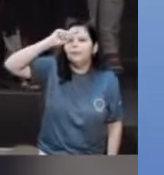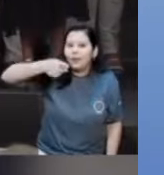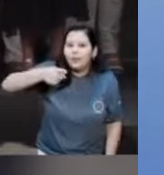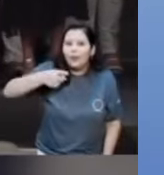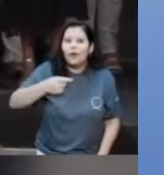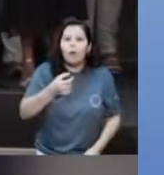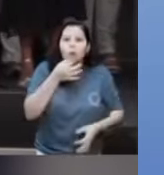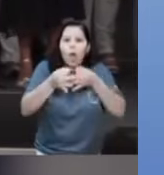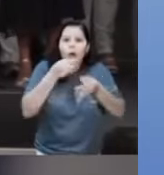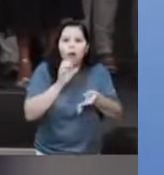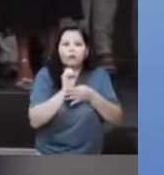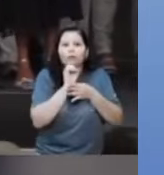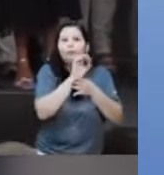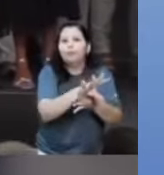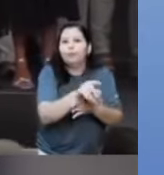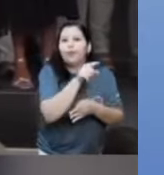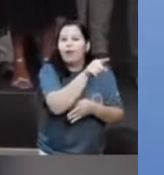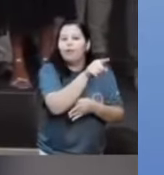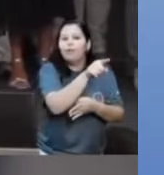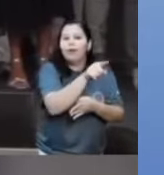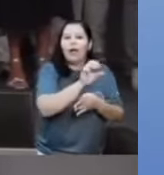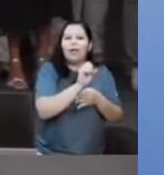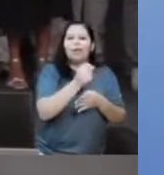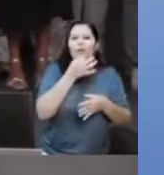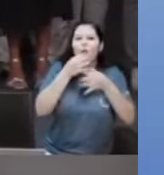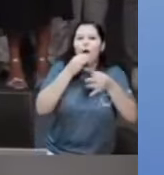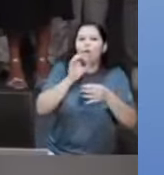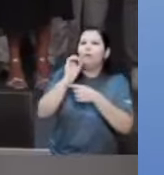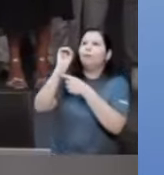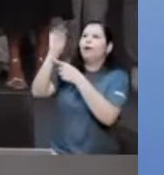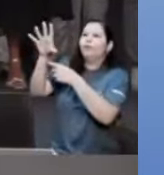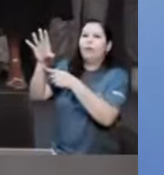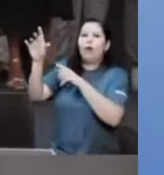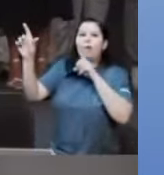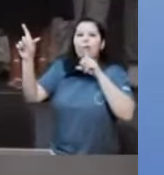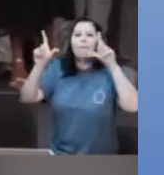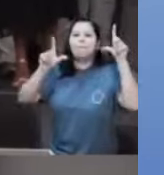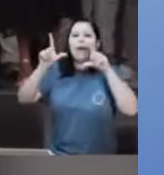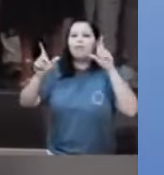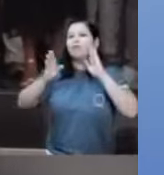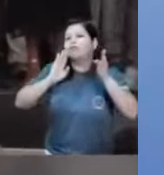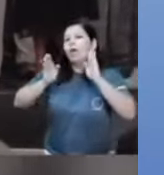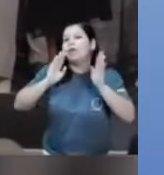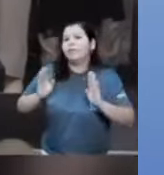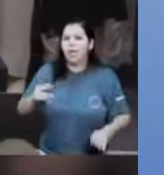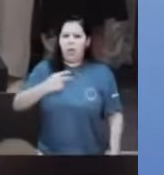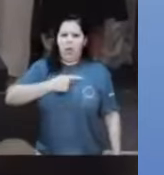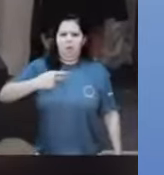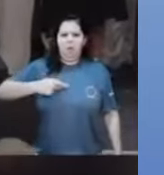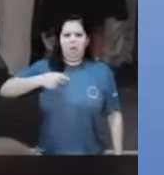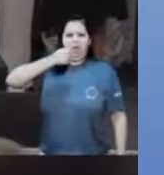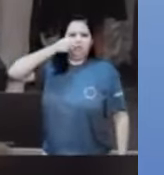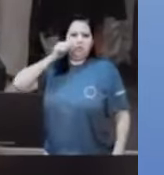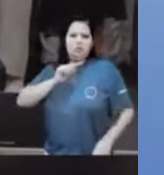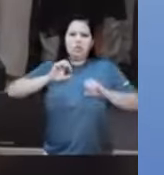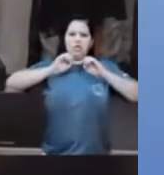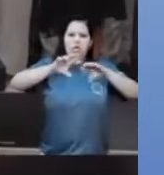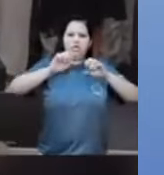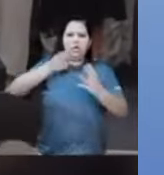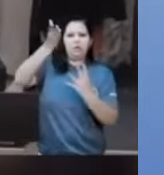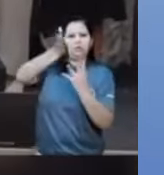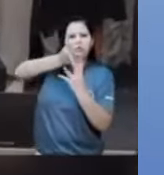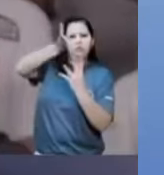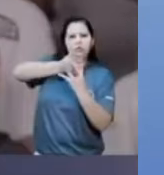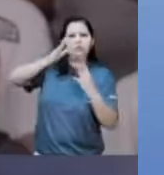irmão aí o irmão mandou pro Fuxico Pastor Silas está ensinando a dividir igreja